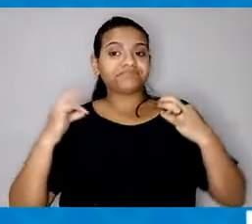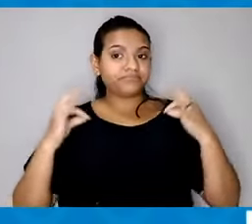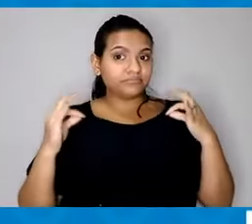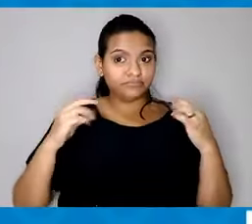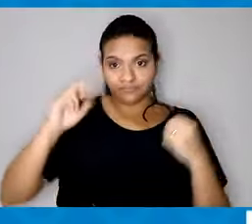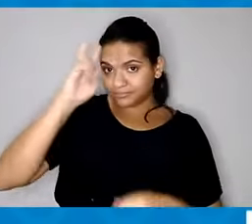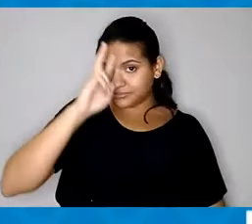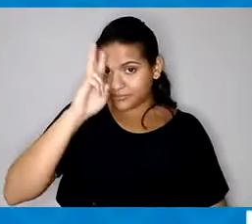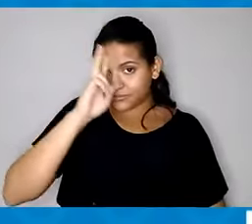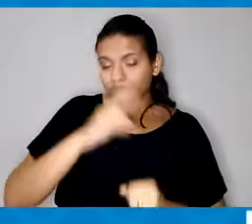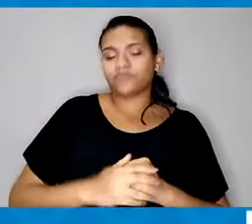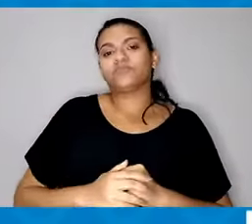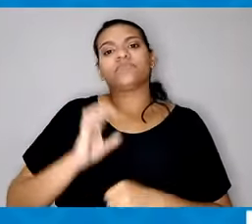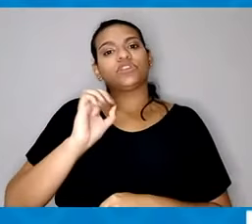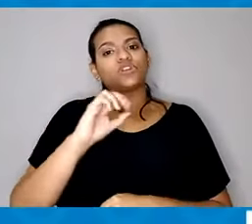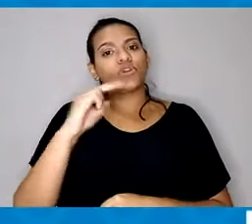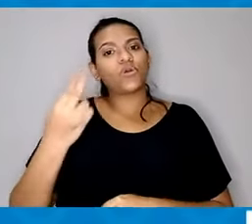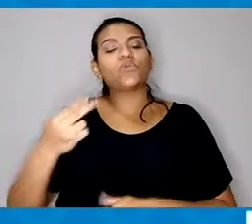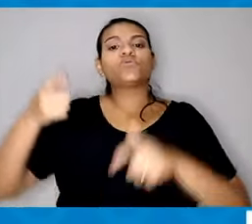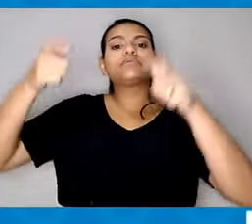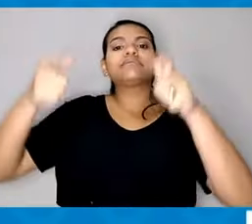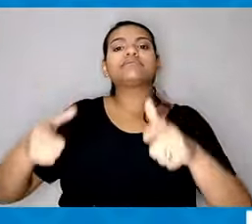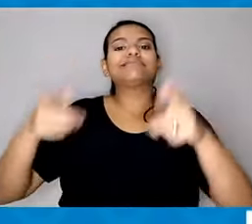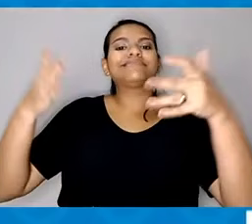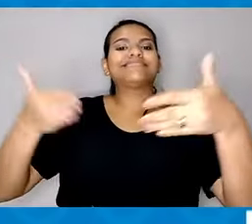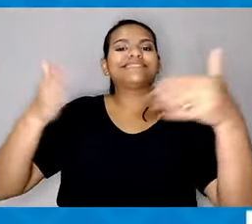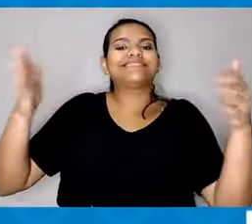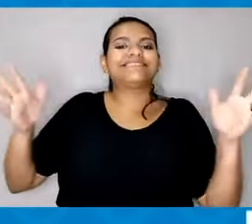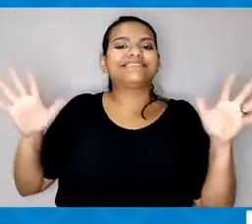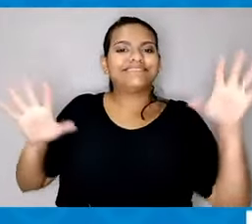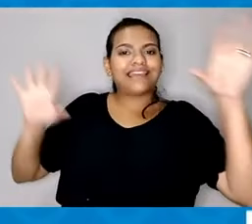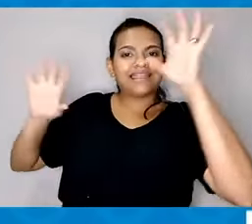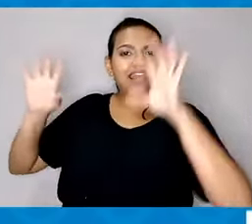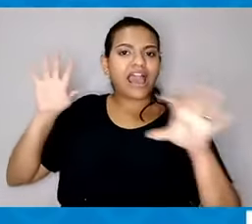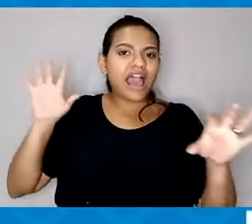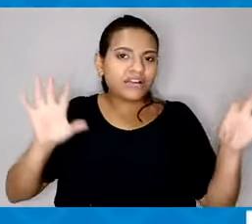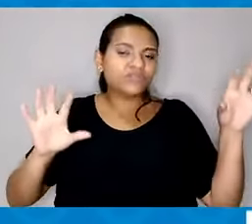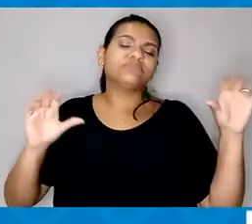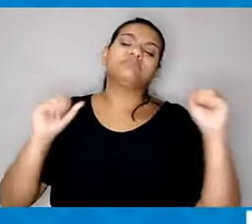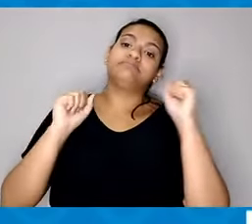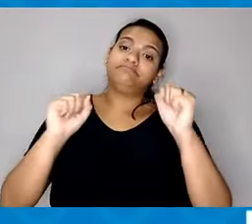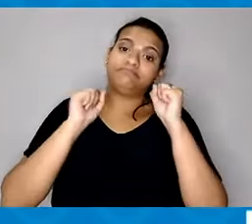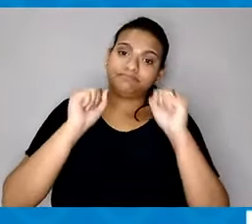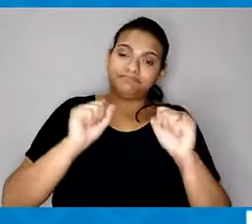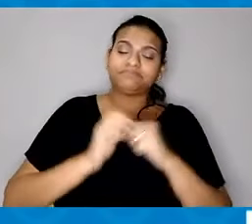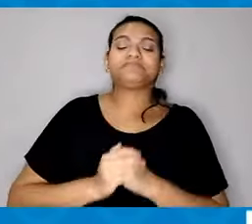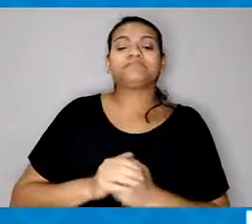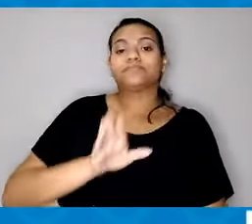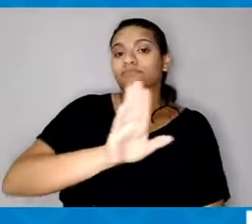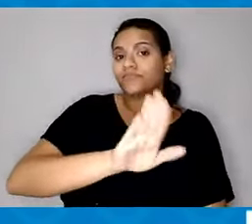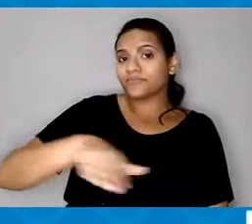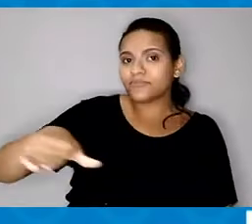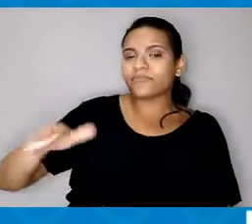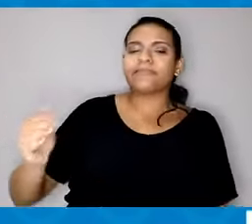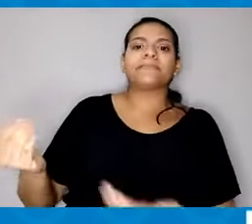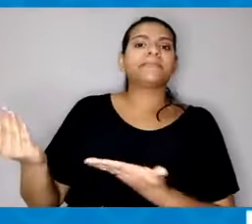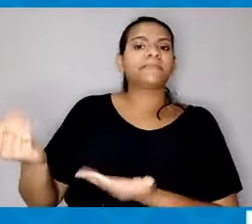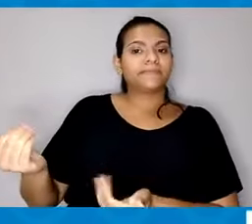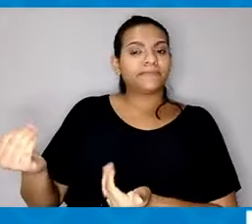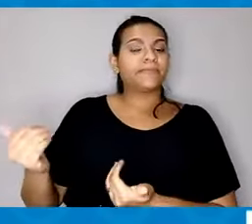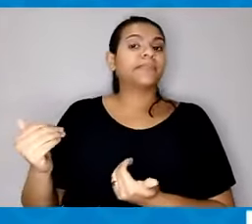históricos, pode exatamente ser o exemplo que você busca. Mas pode ser outras coisas também. As crianças, os jovens, podem